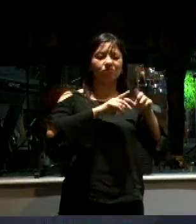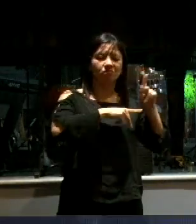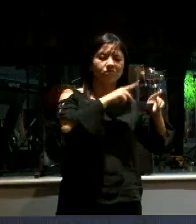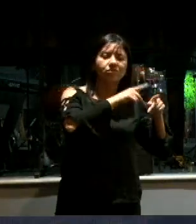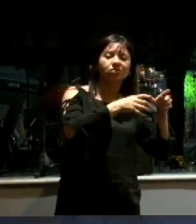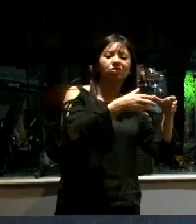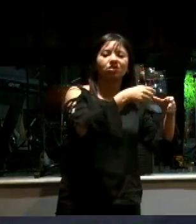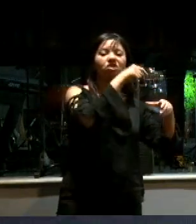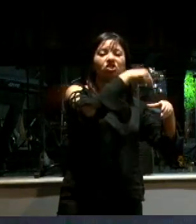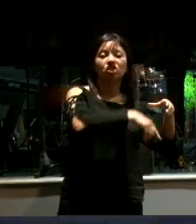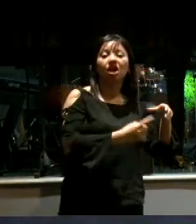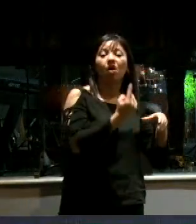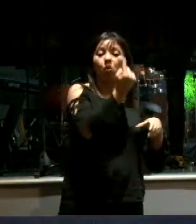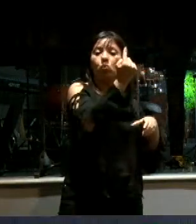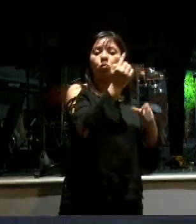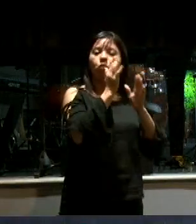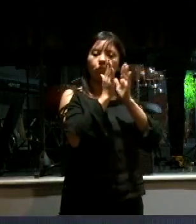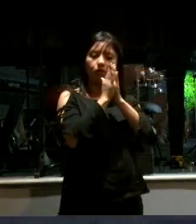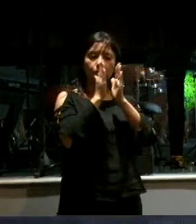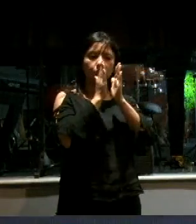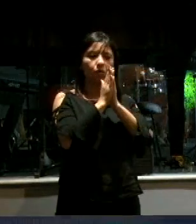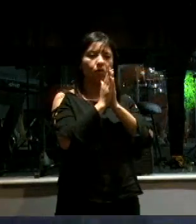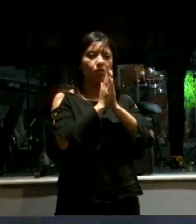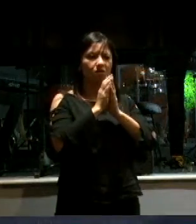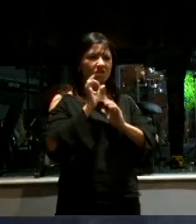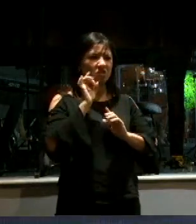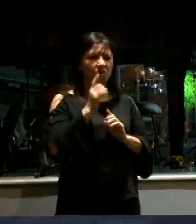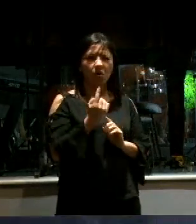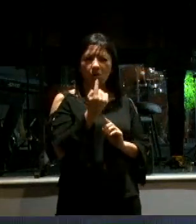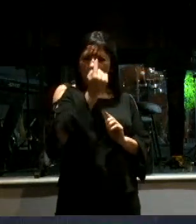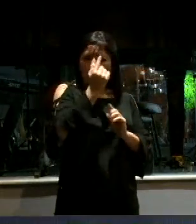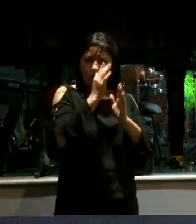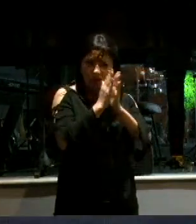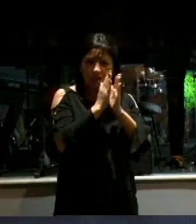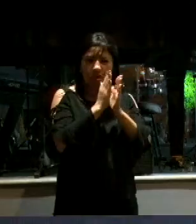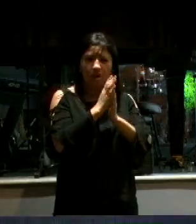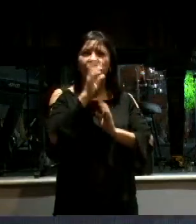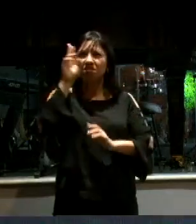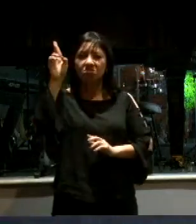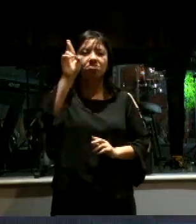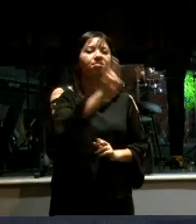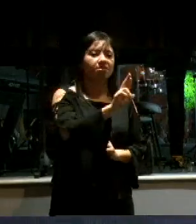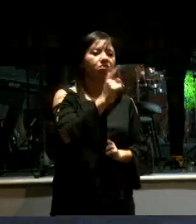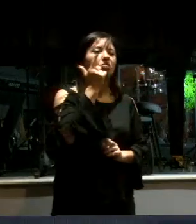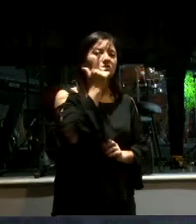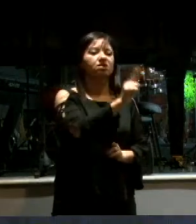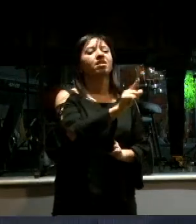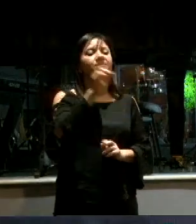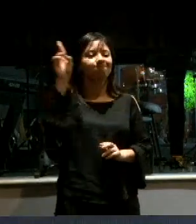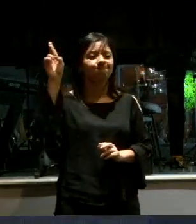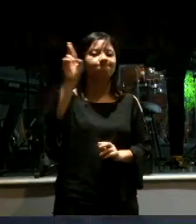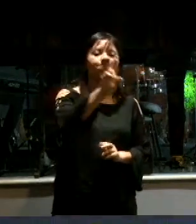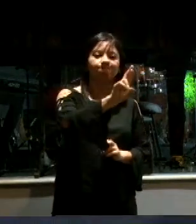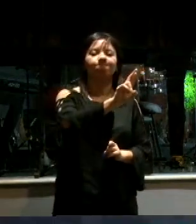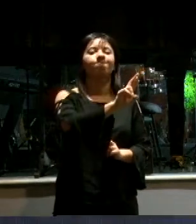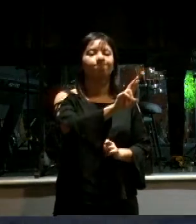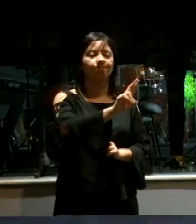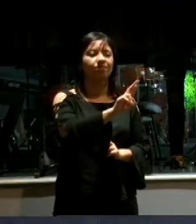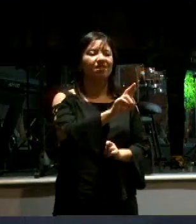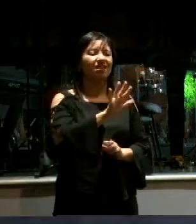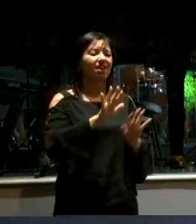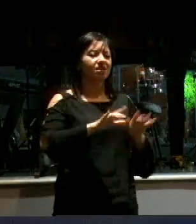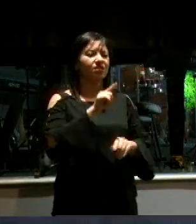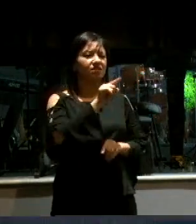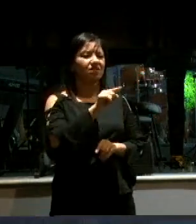ore para Deus responder. Às vezes você está dizendo: mas pastor, na minha casa sou sozinho, eu